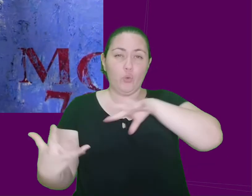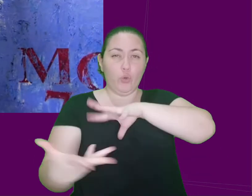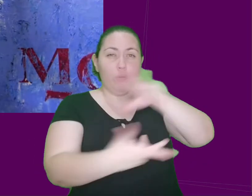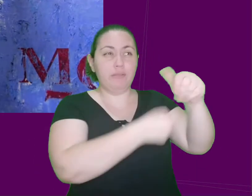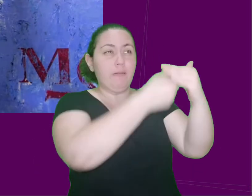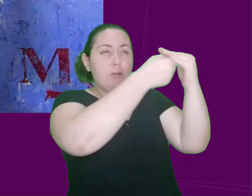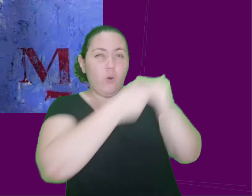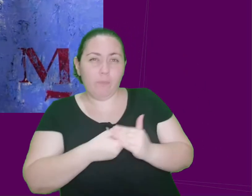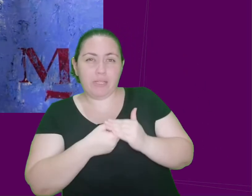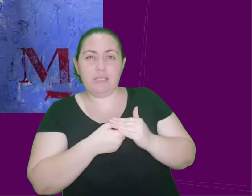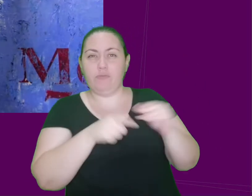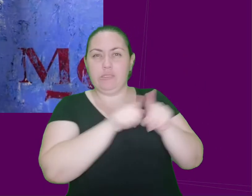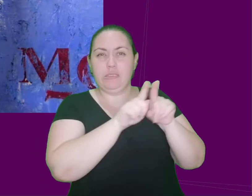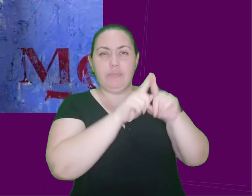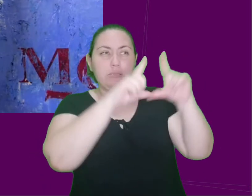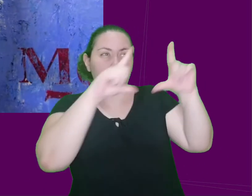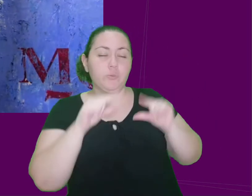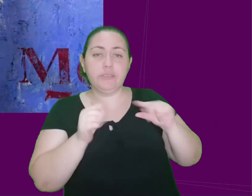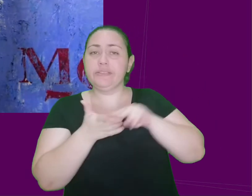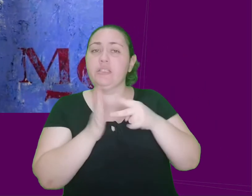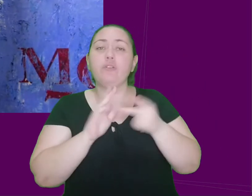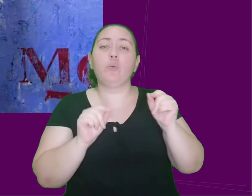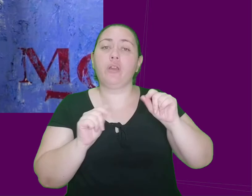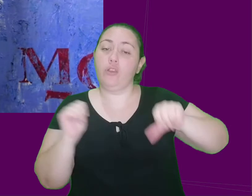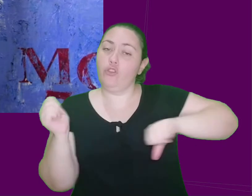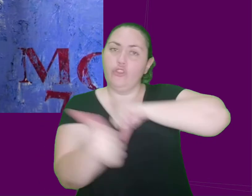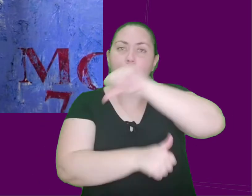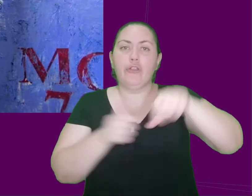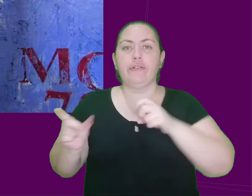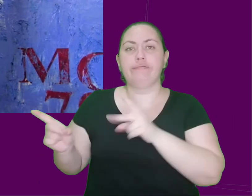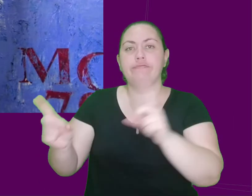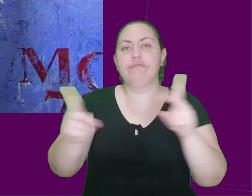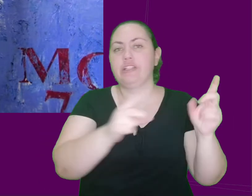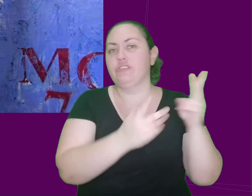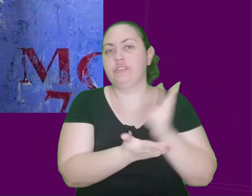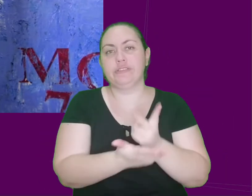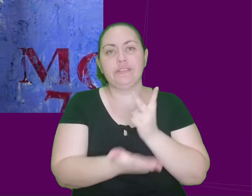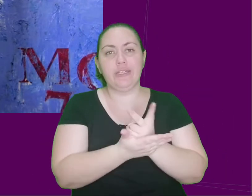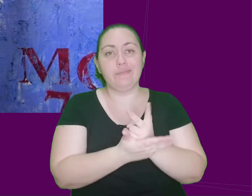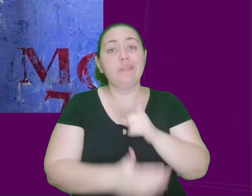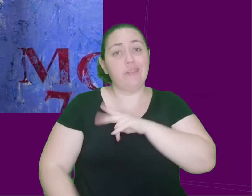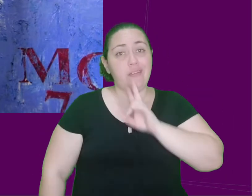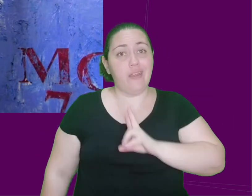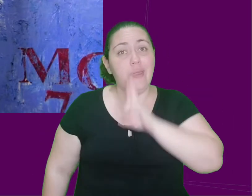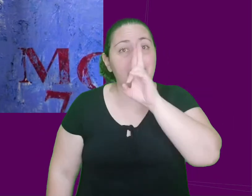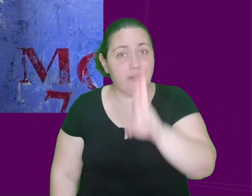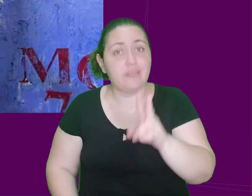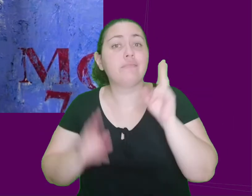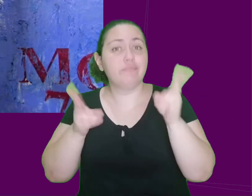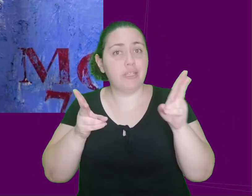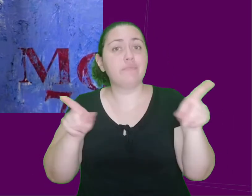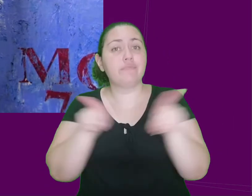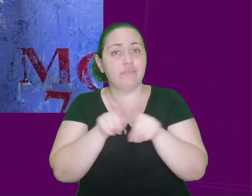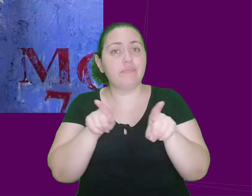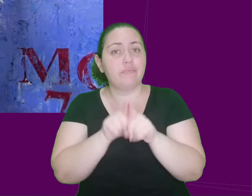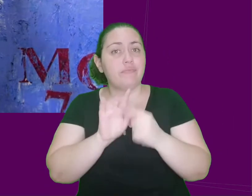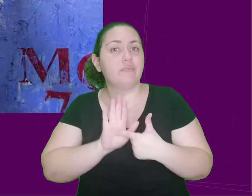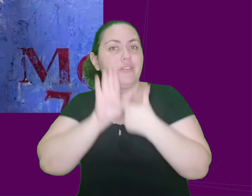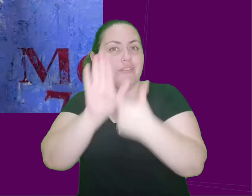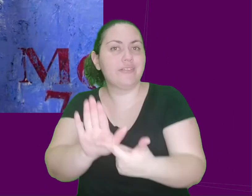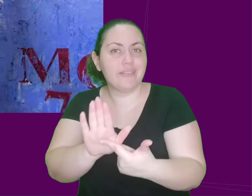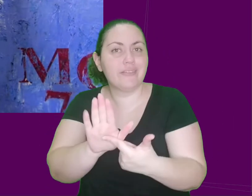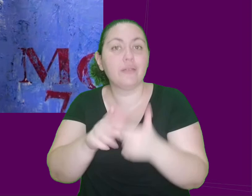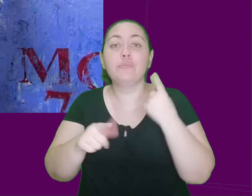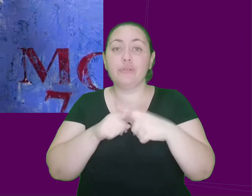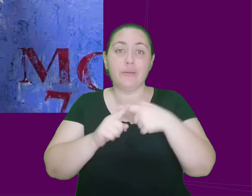e redutor, tudo se converte em mercadoria, e a representação não escapa dessa cooptação. O sujeito depende